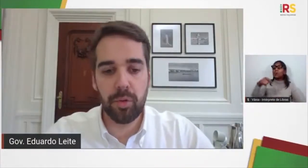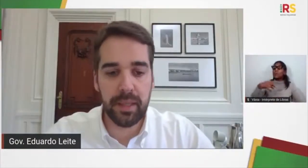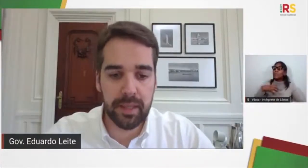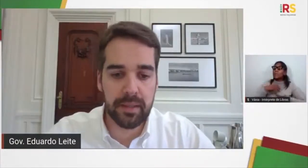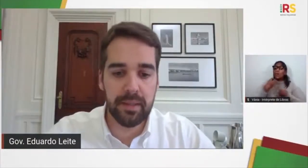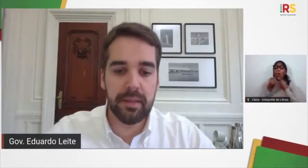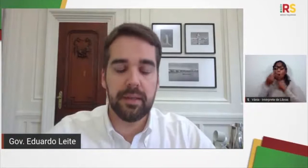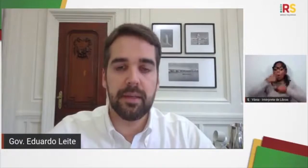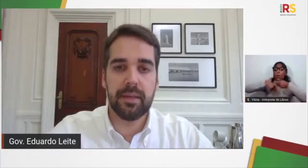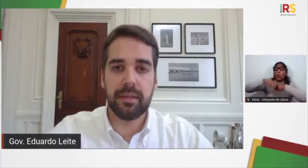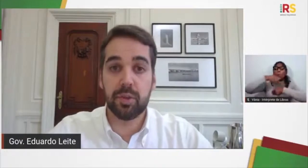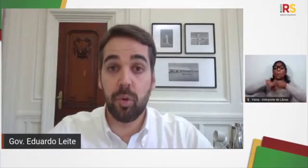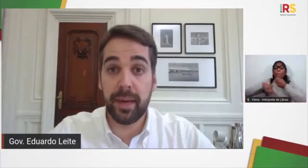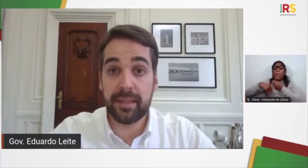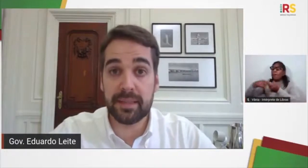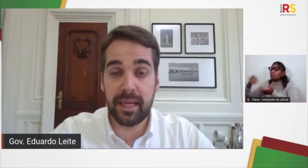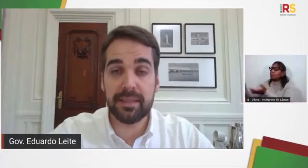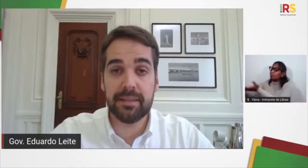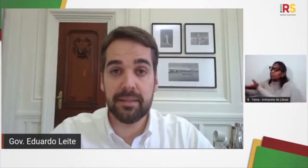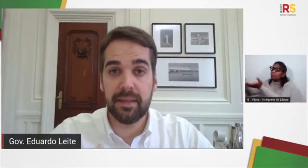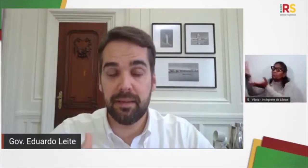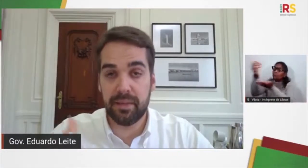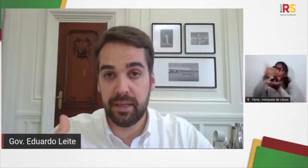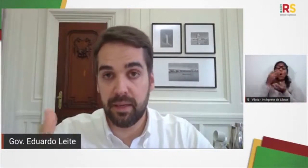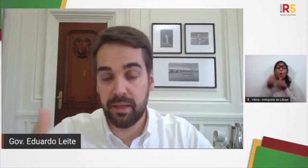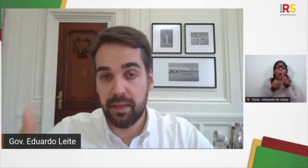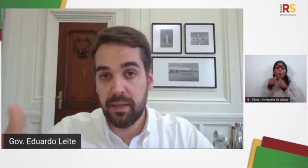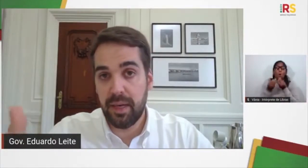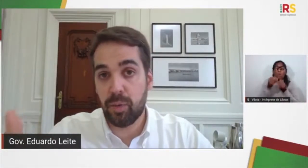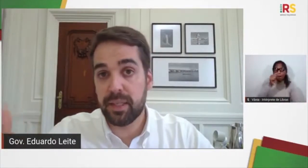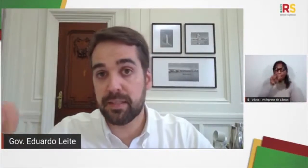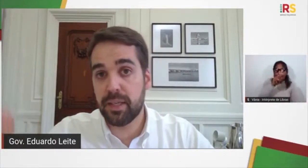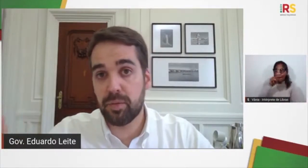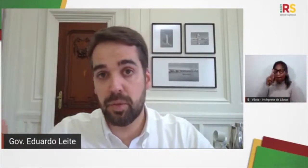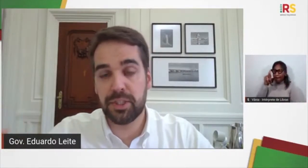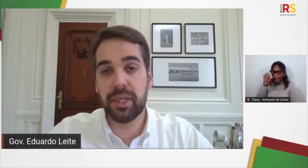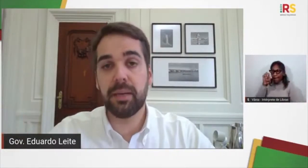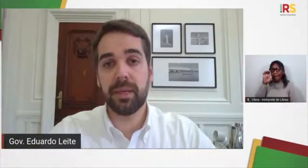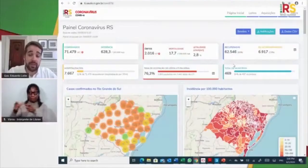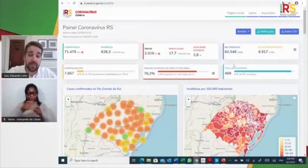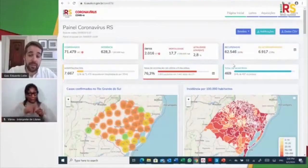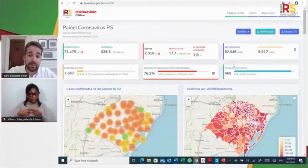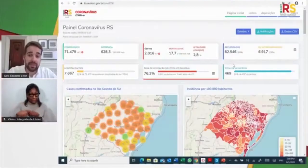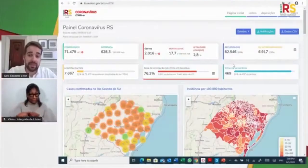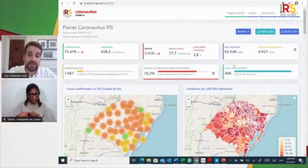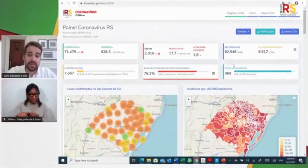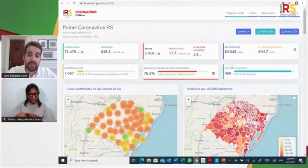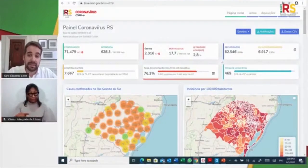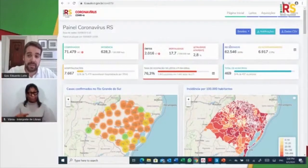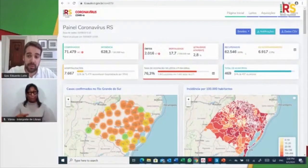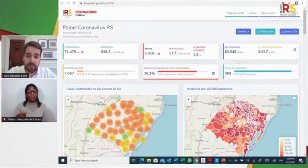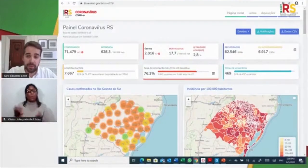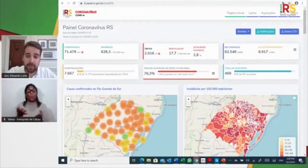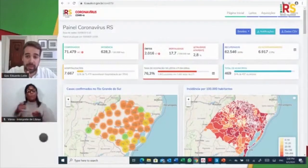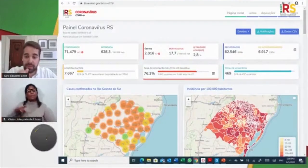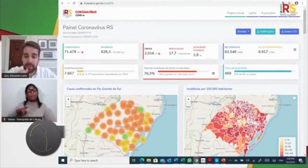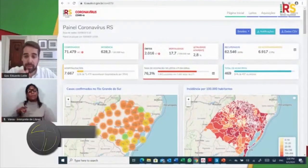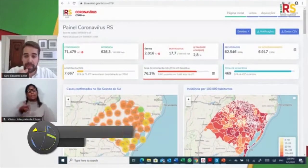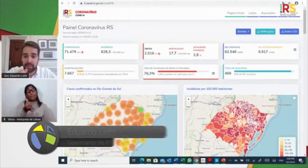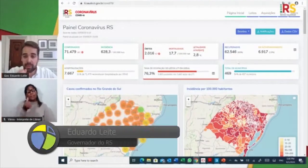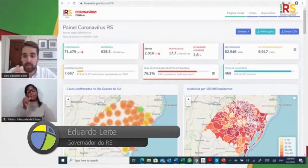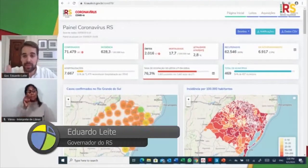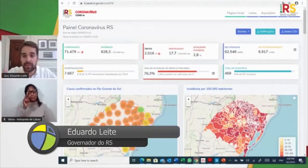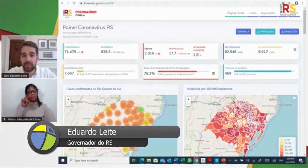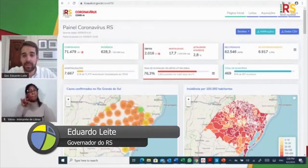Com a atualização do mapa, apenas seis regiões do estado ficaram em bandeira vermelha Nós temos 62.500